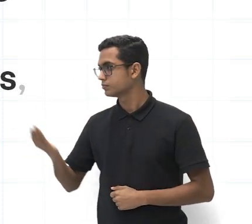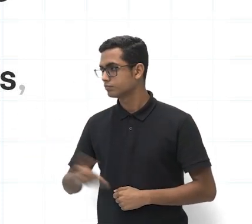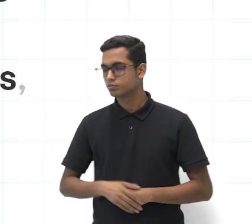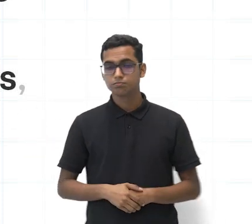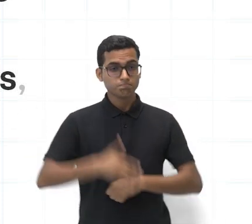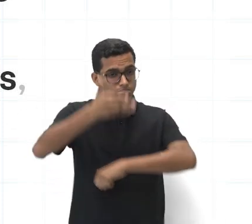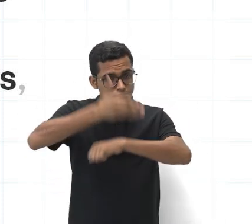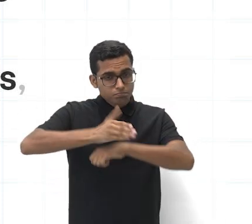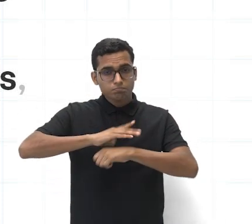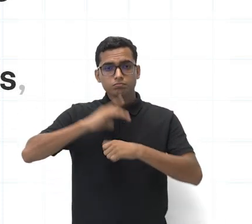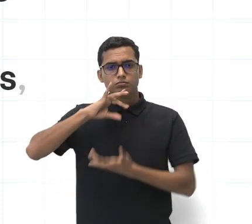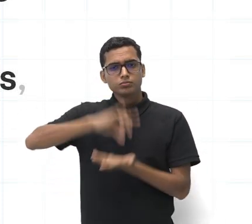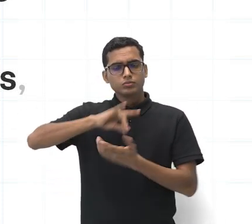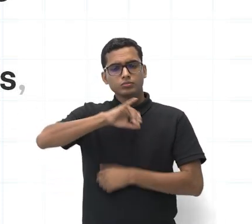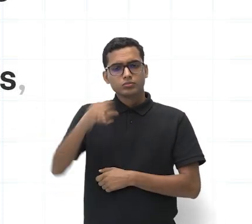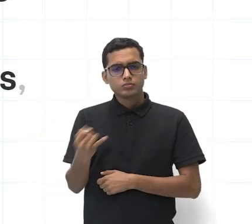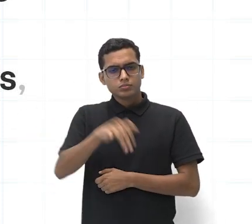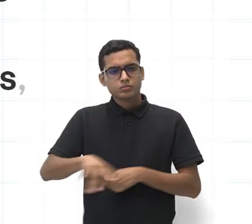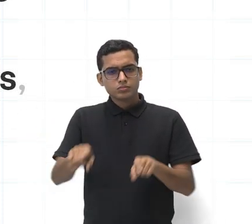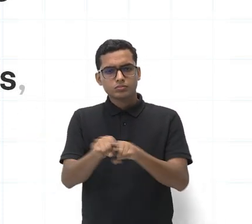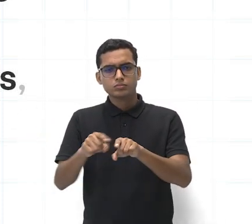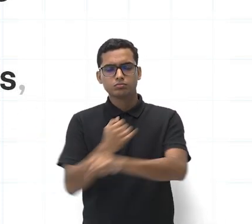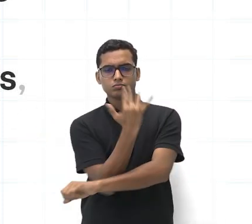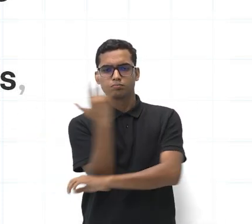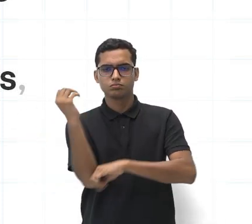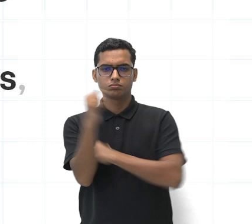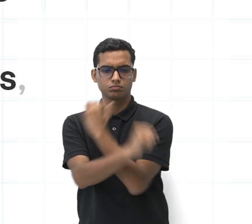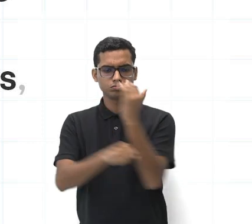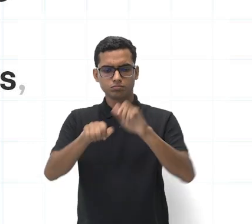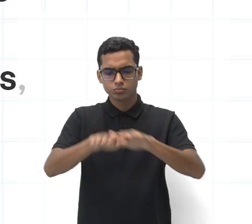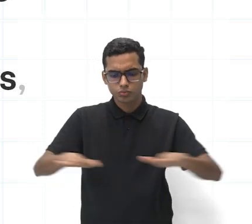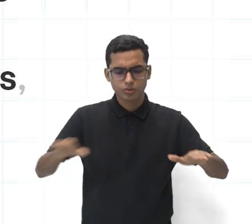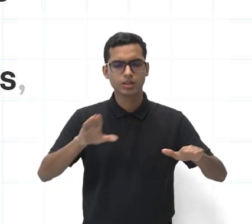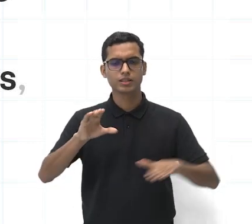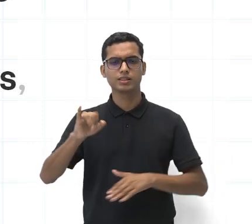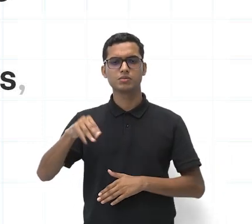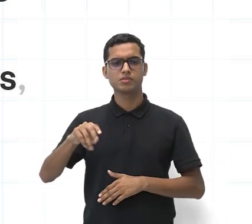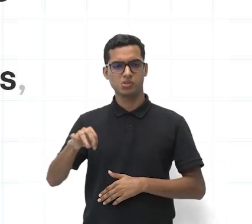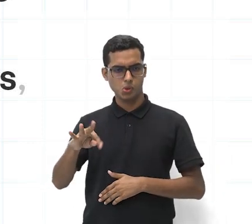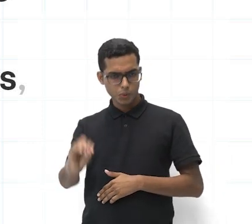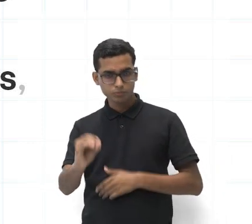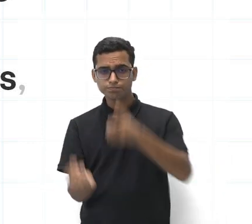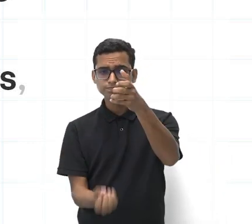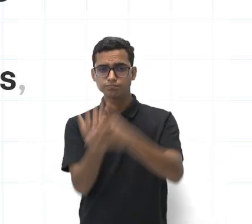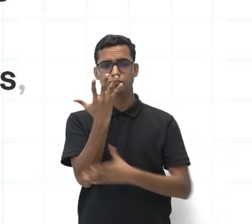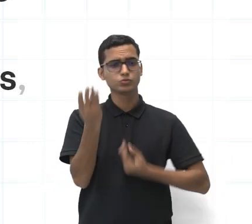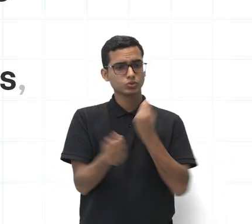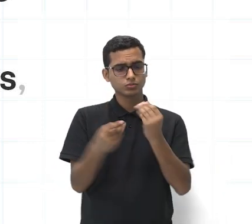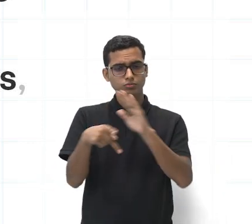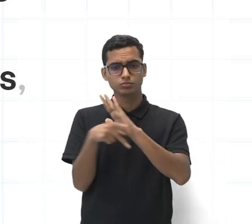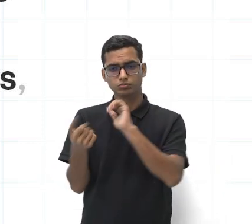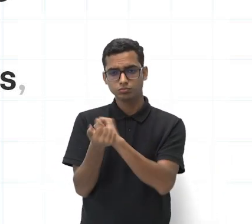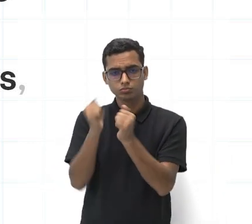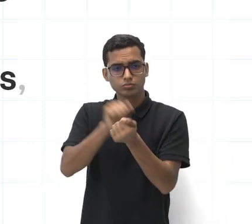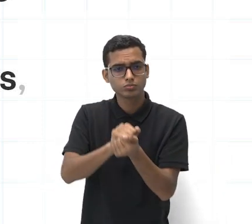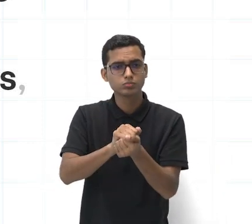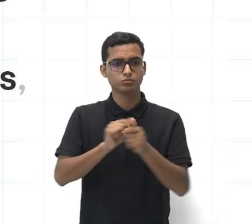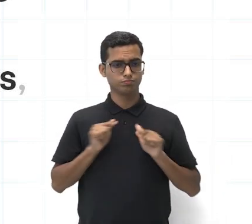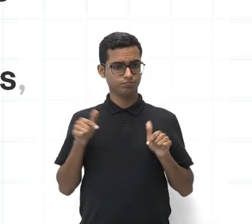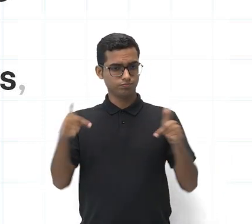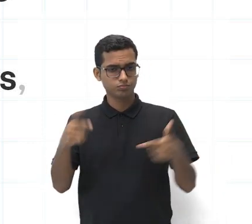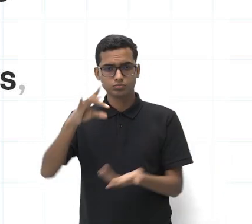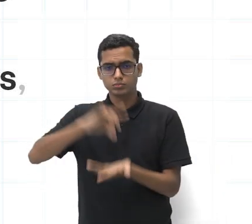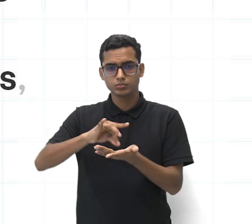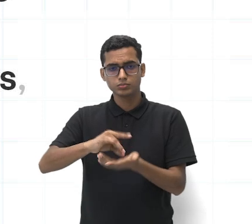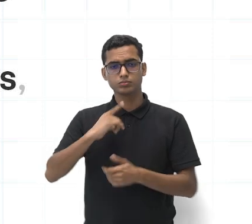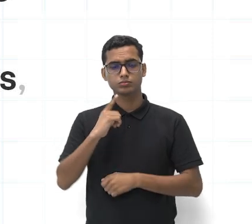práticas, elas vão explorar a paisagem de cimento, tá? e elas surgiram como adaptação das